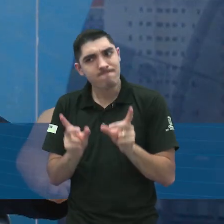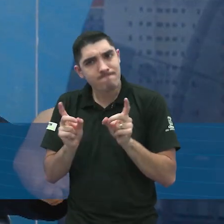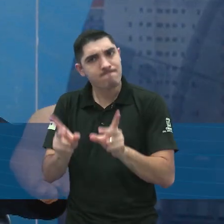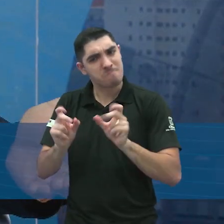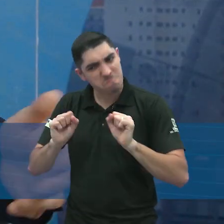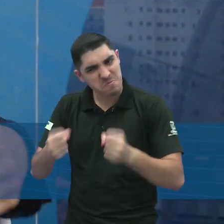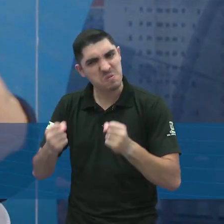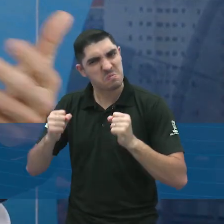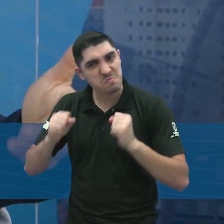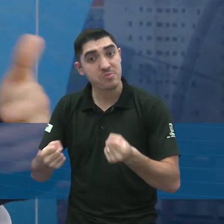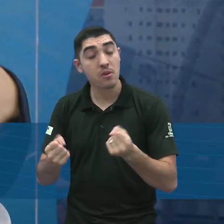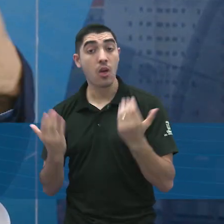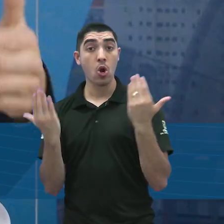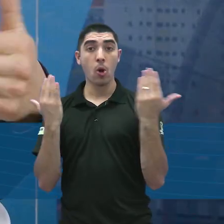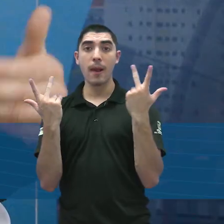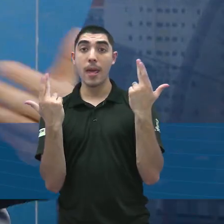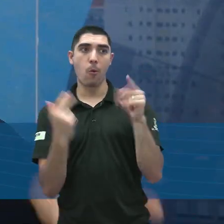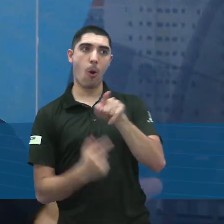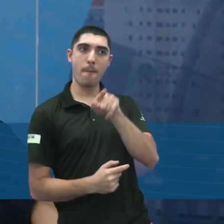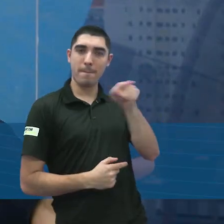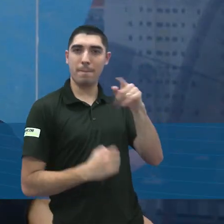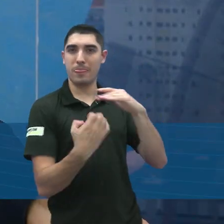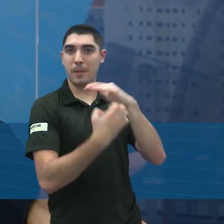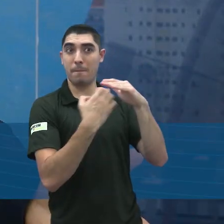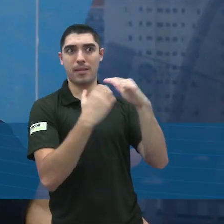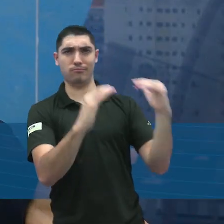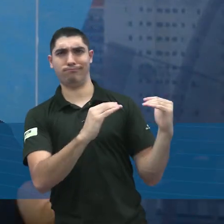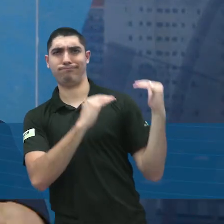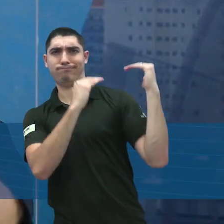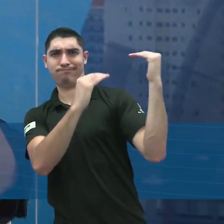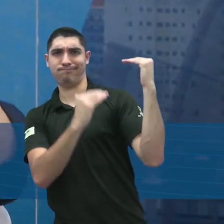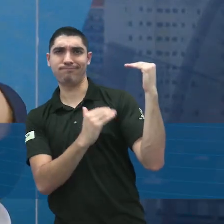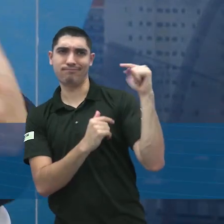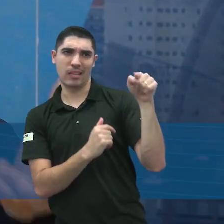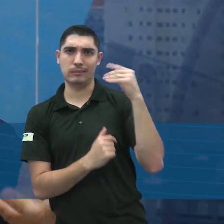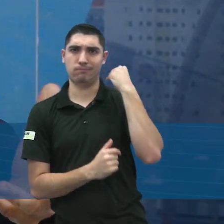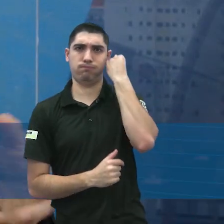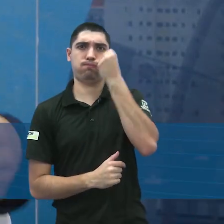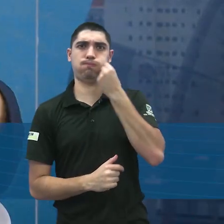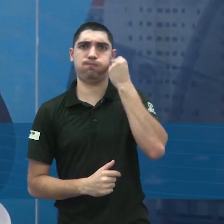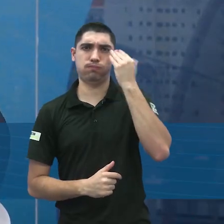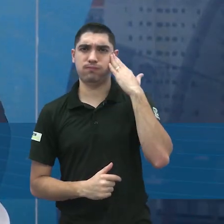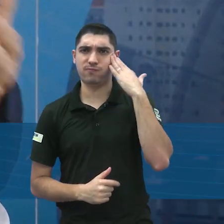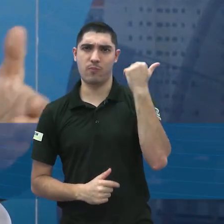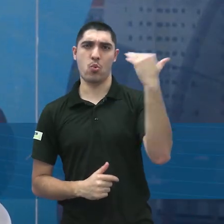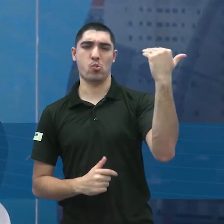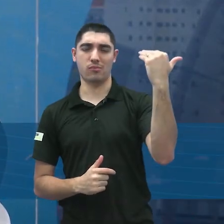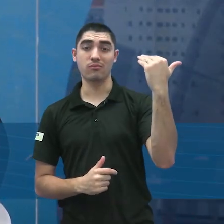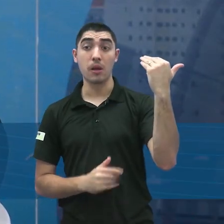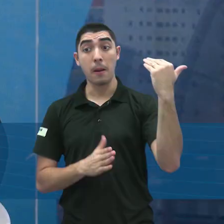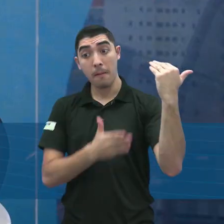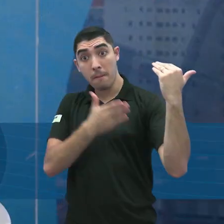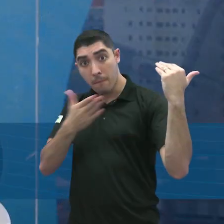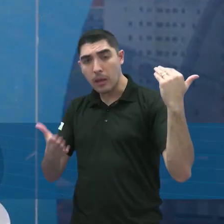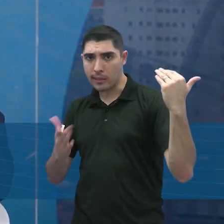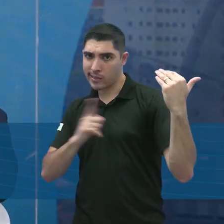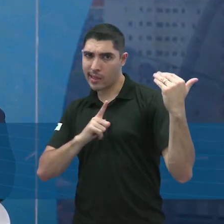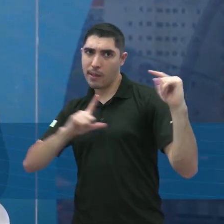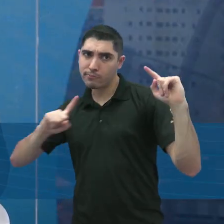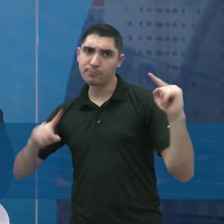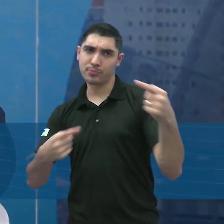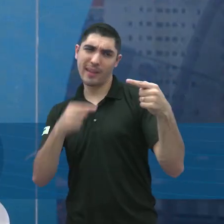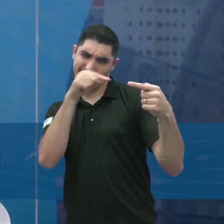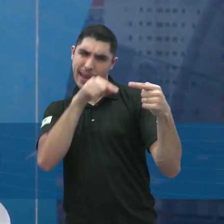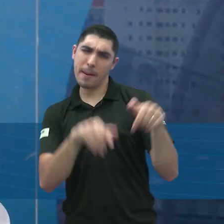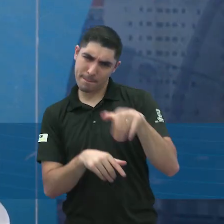participar dessa economia como se ele pudesse acessar um número muito grande de pessoas, né? E obviamente que isso também vai fazer uma grande concorrência